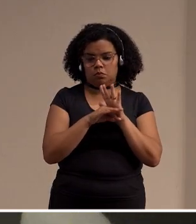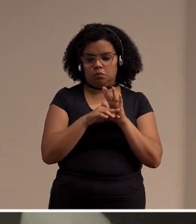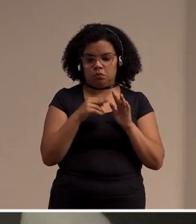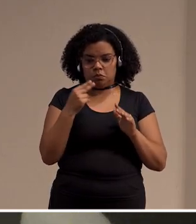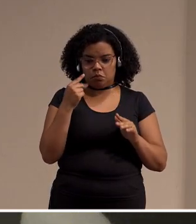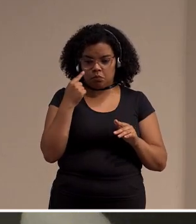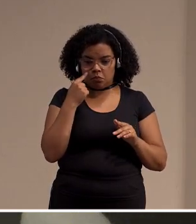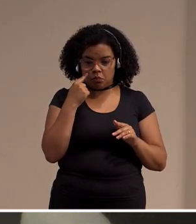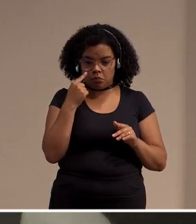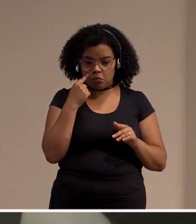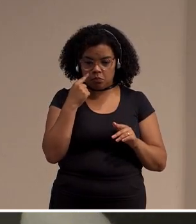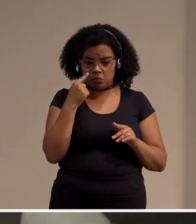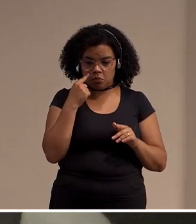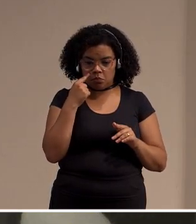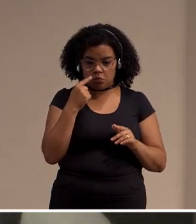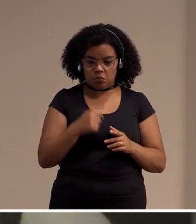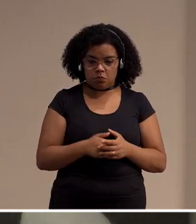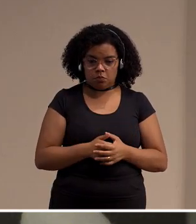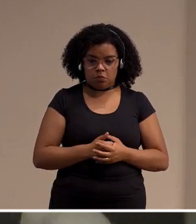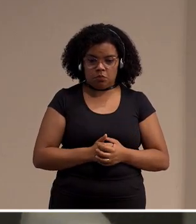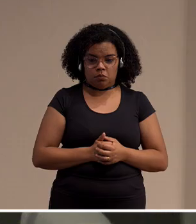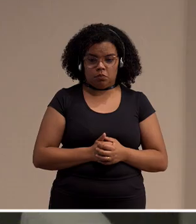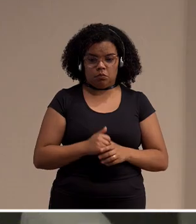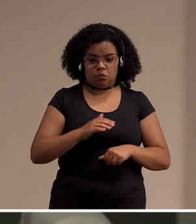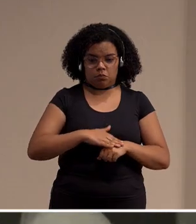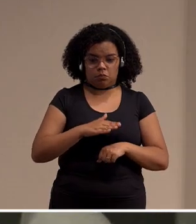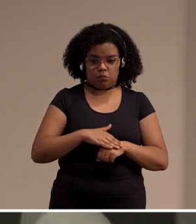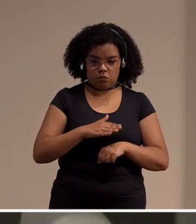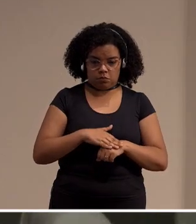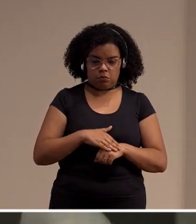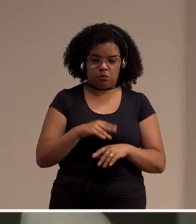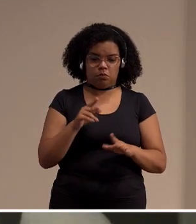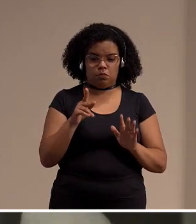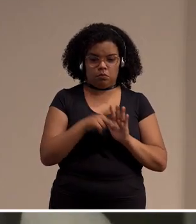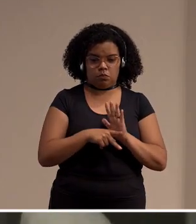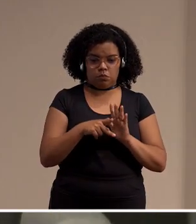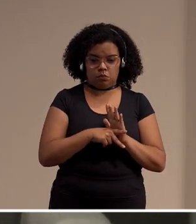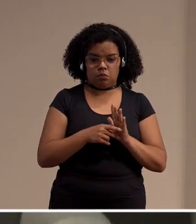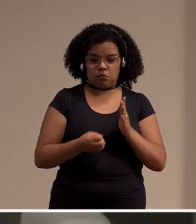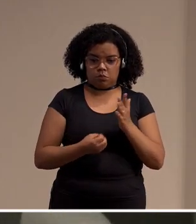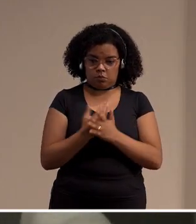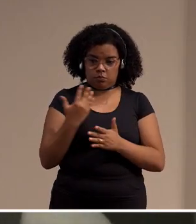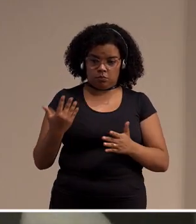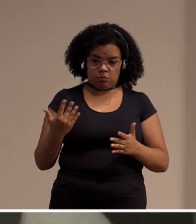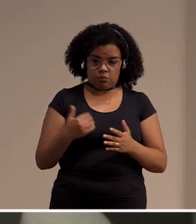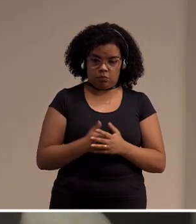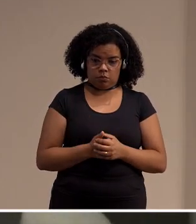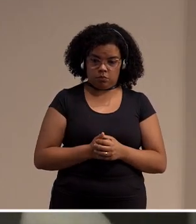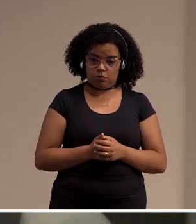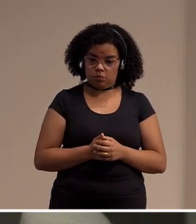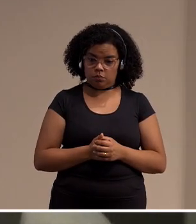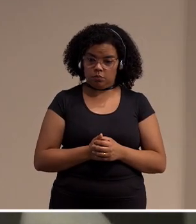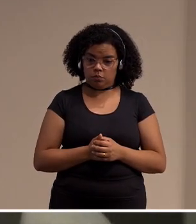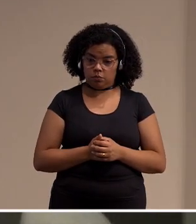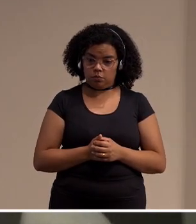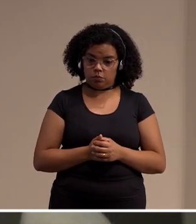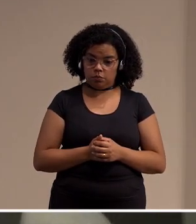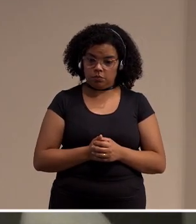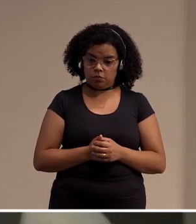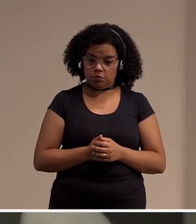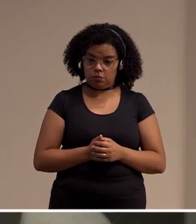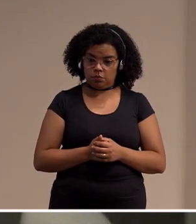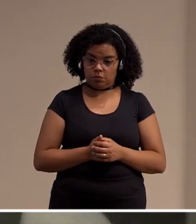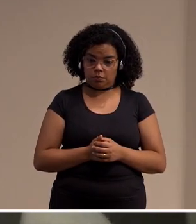esse aspecto vilanesco daquilo que eles realizam, do plano que eles criam para conseguir escapar daquela situação